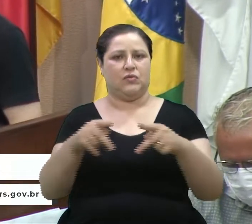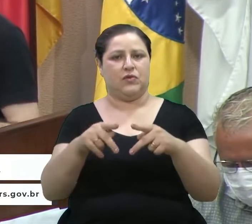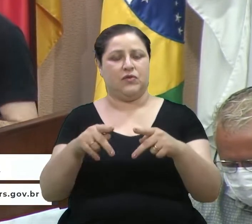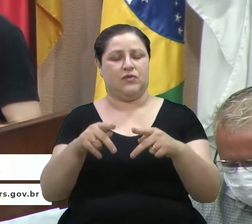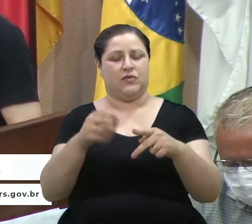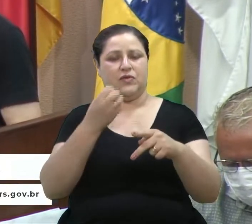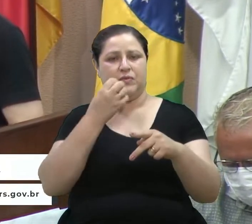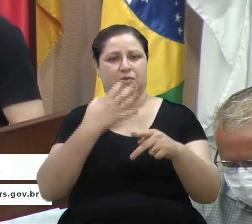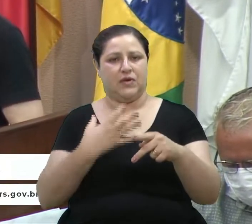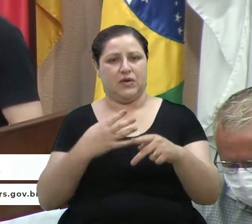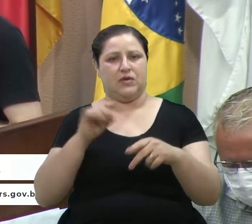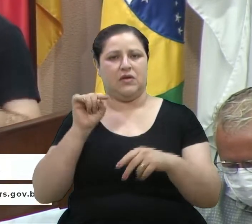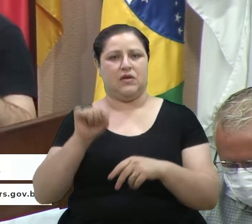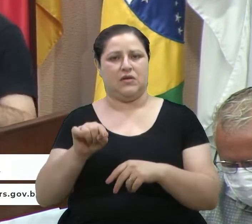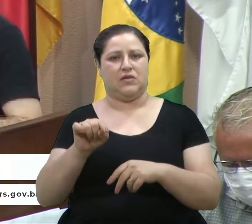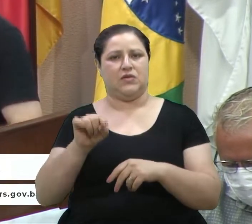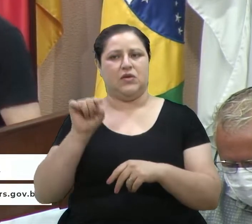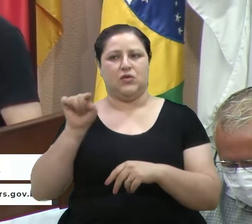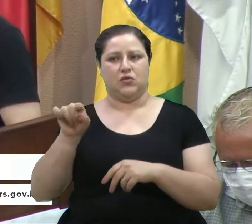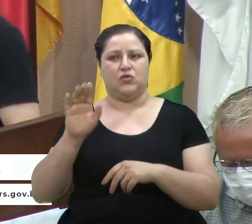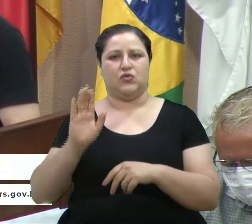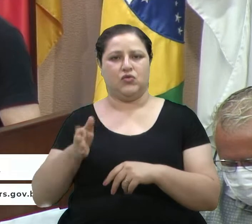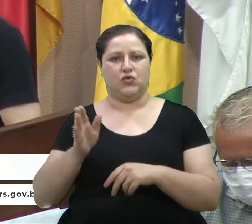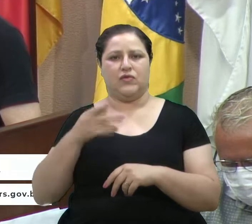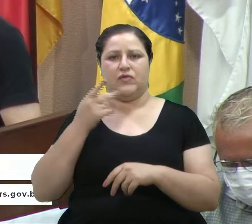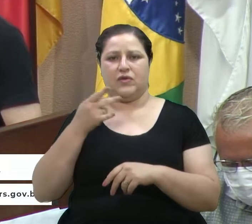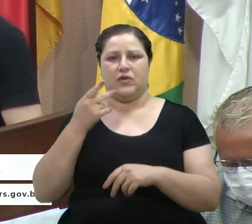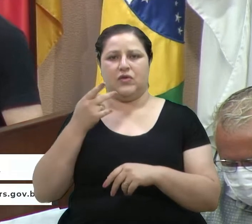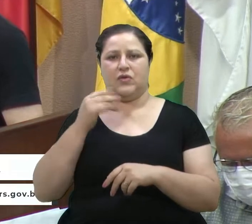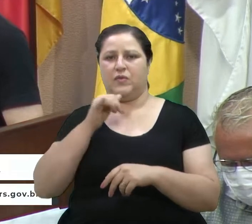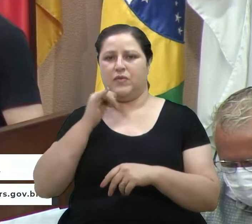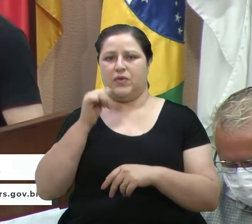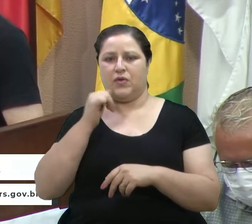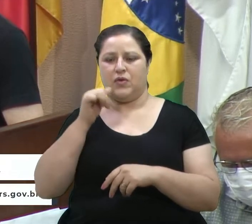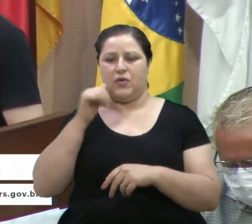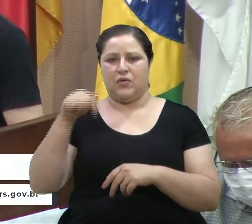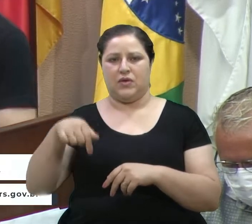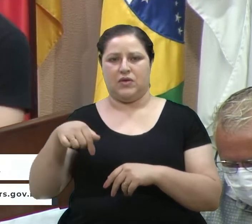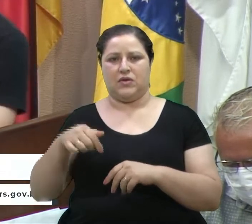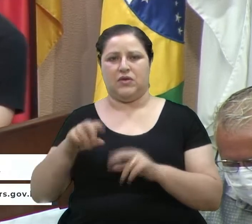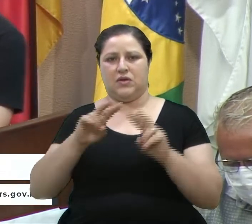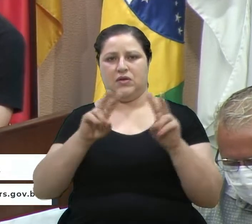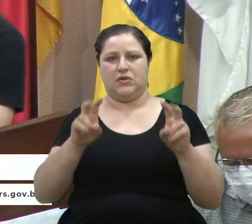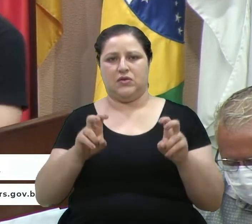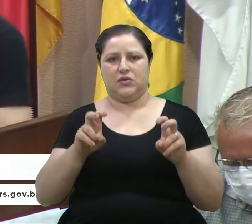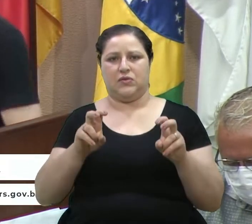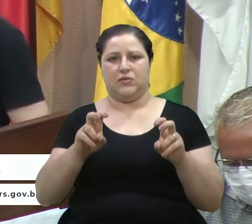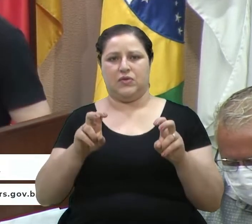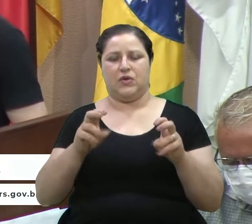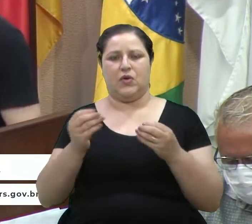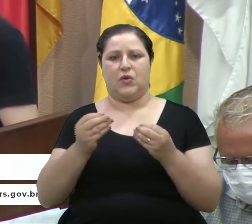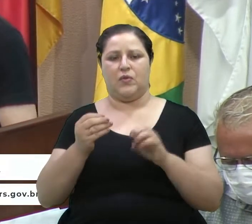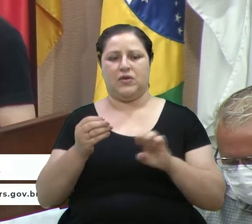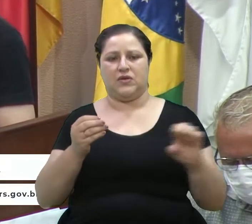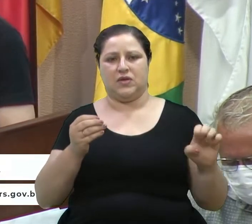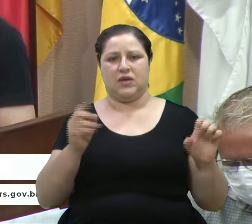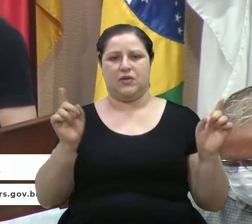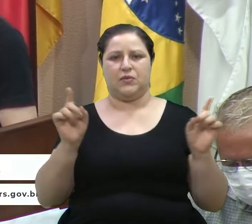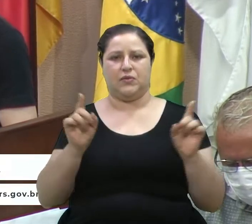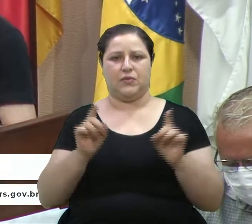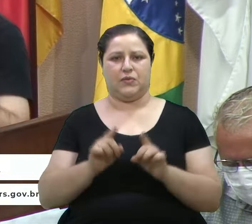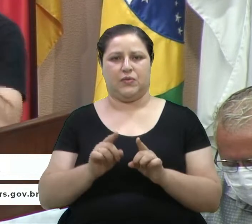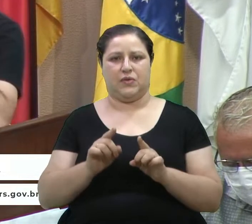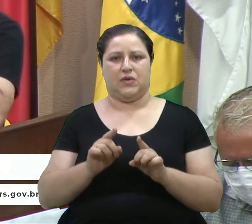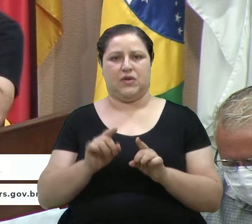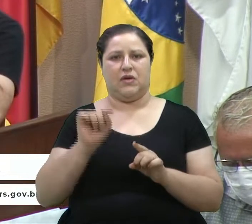Isso é o que tu já falaste aqui, vereador Marcon, sobre o quanto a esquerda vem encolhendo, né? E isso